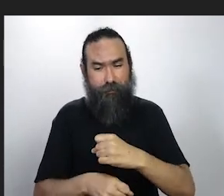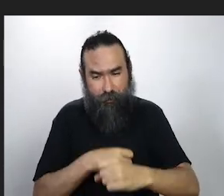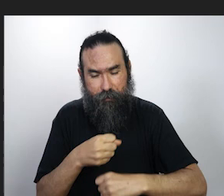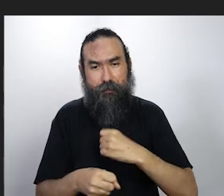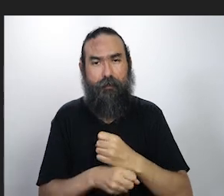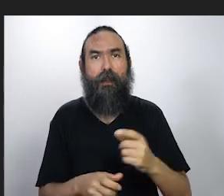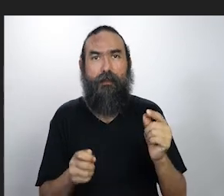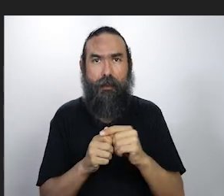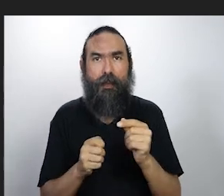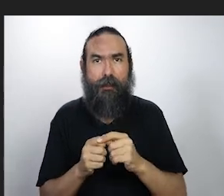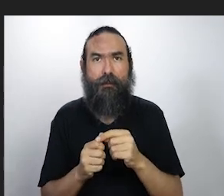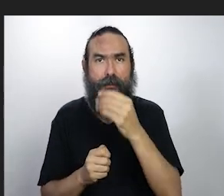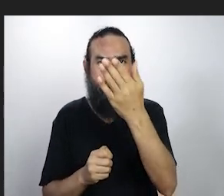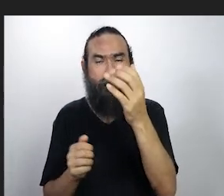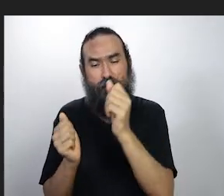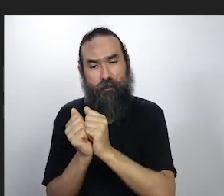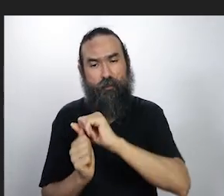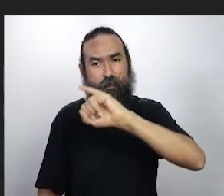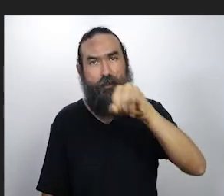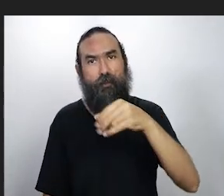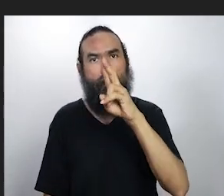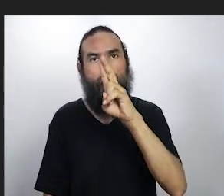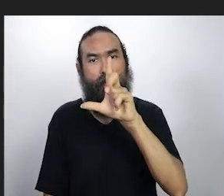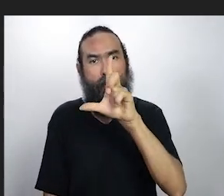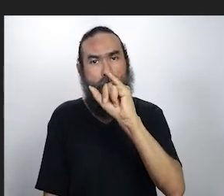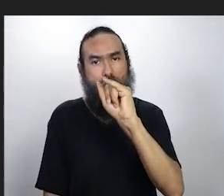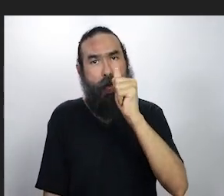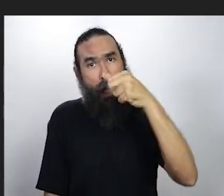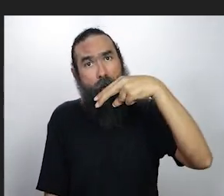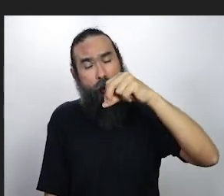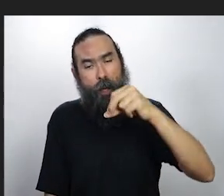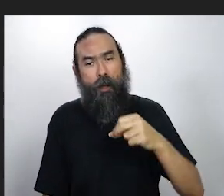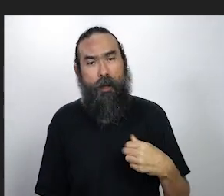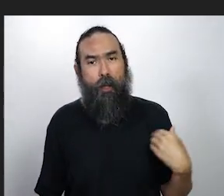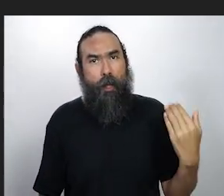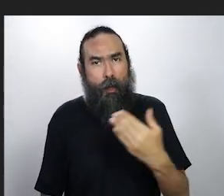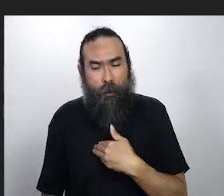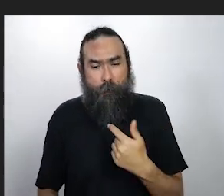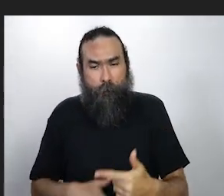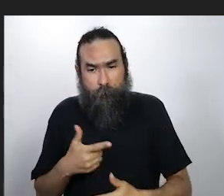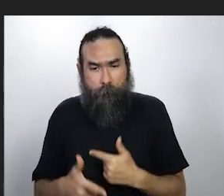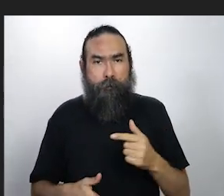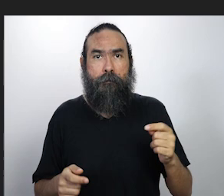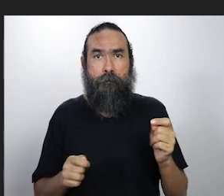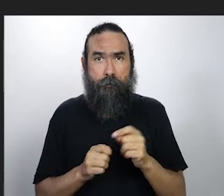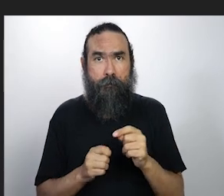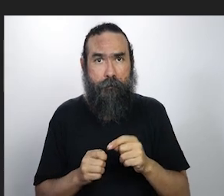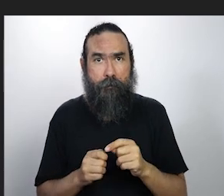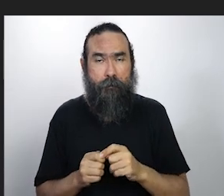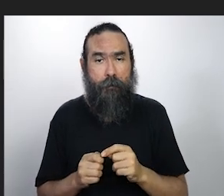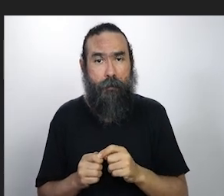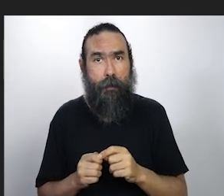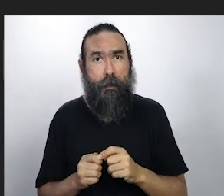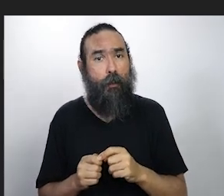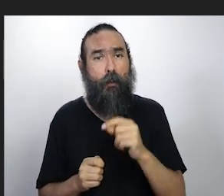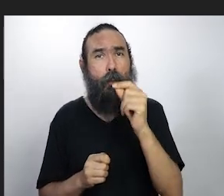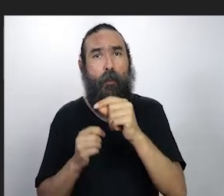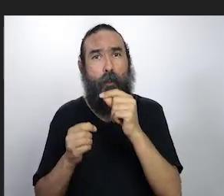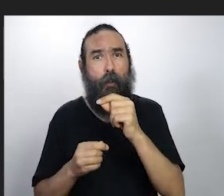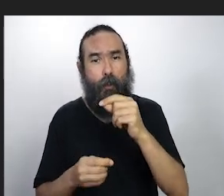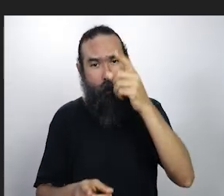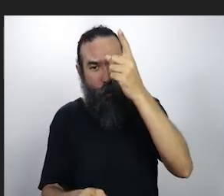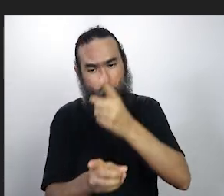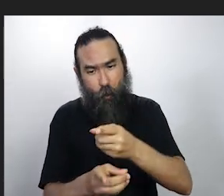fizemos toda essa característica de aldeia mesmo, dentro de critérios de aldeia, com discussão com os líderes e